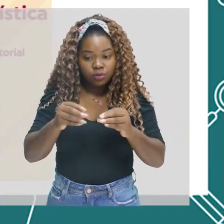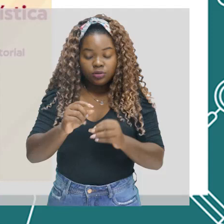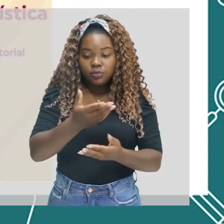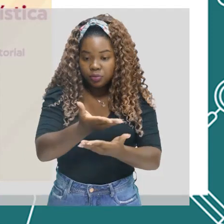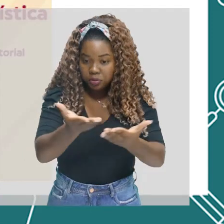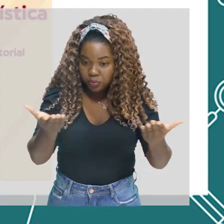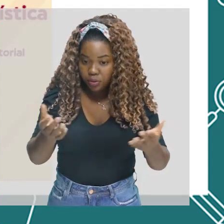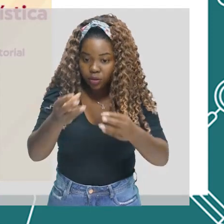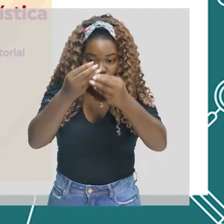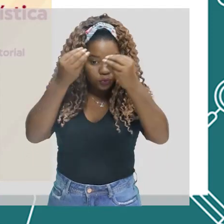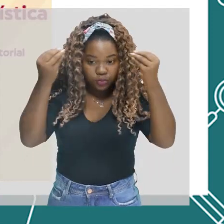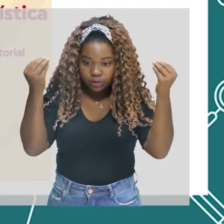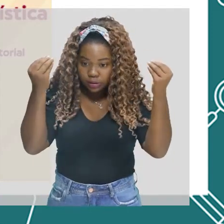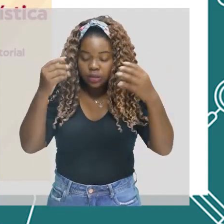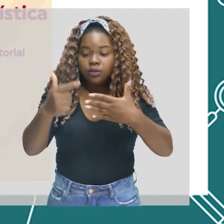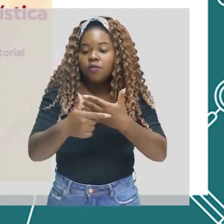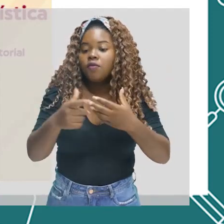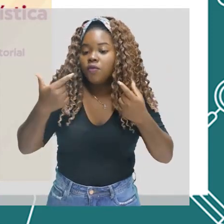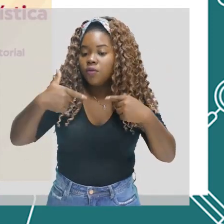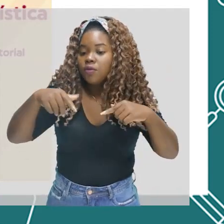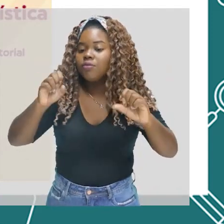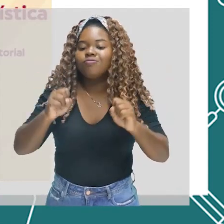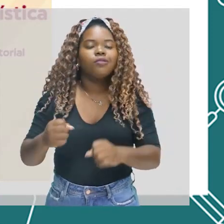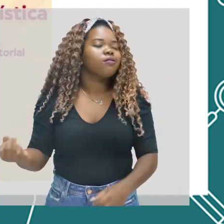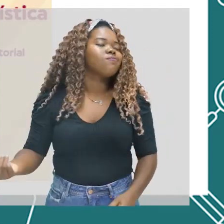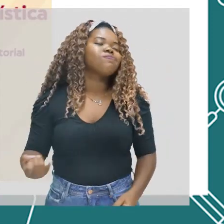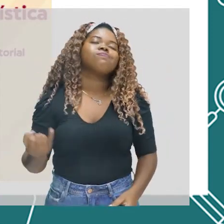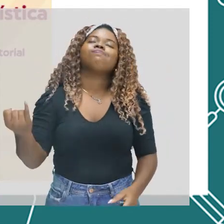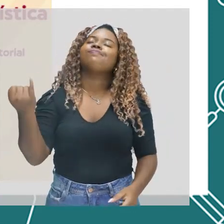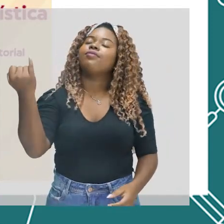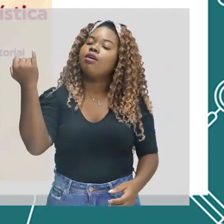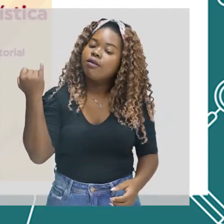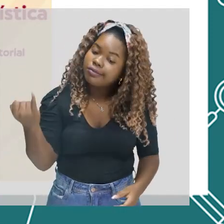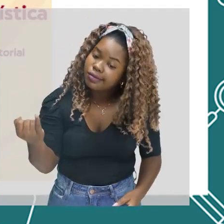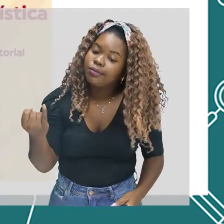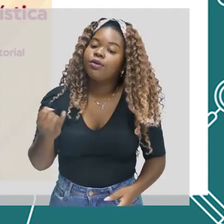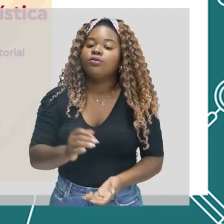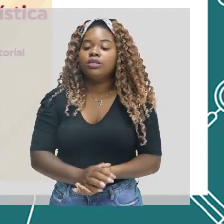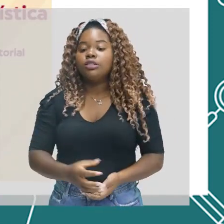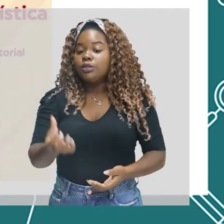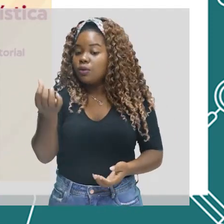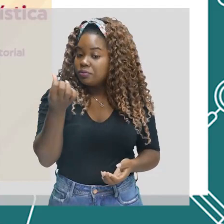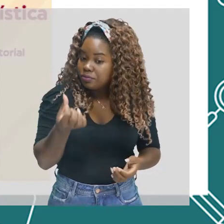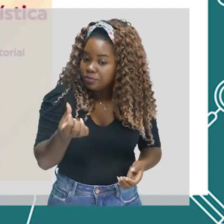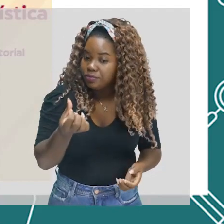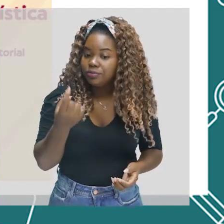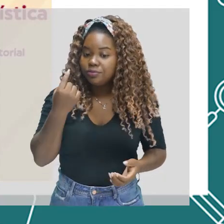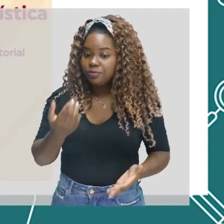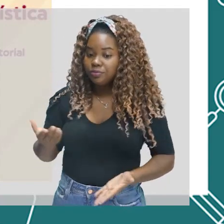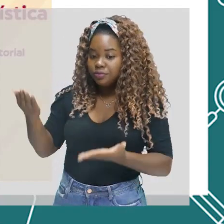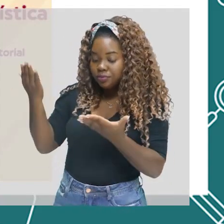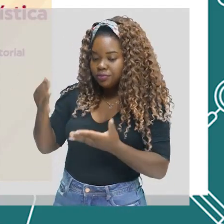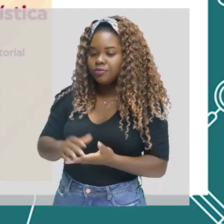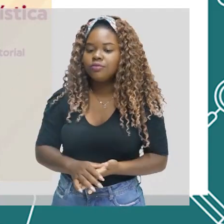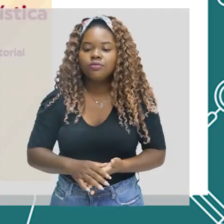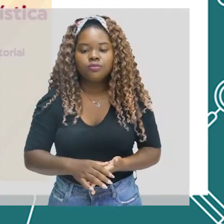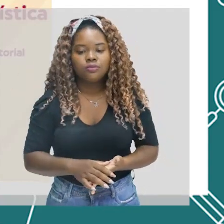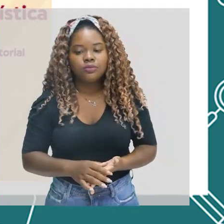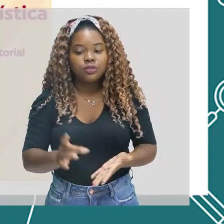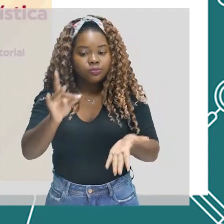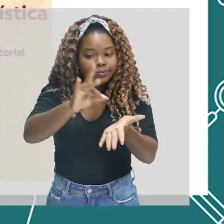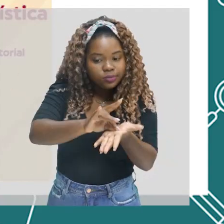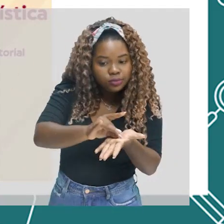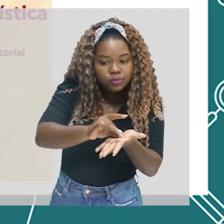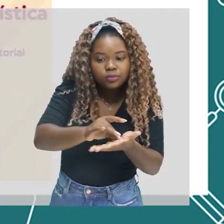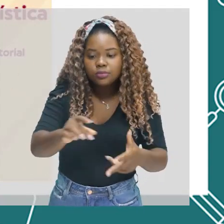vocês. Não esqueçam das funções de linguagem, elas são de extrema importância. Elas são 6, a função denotativa, a